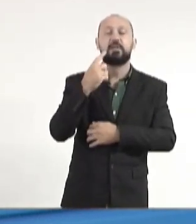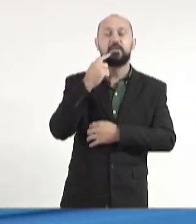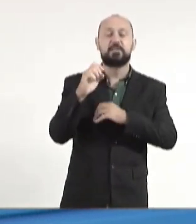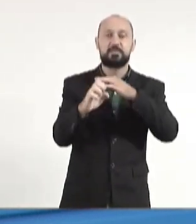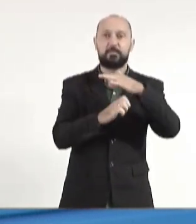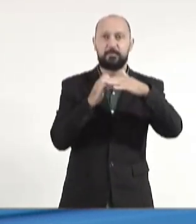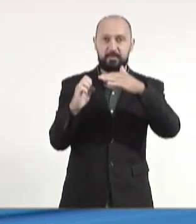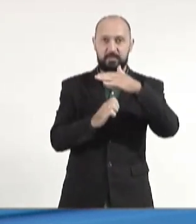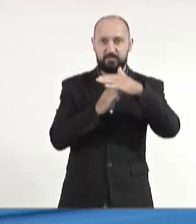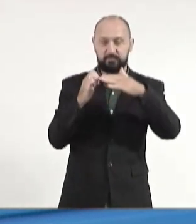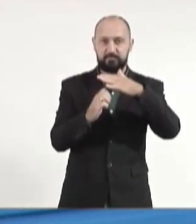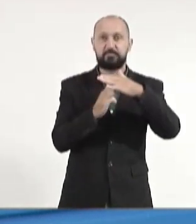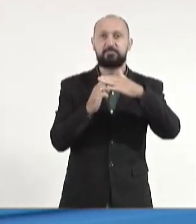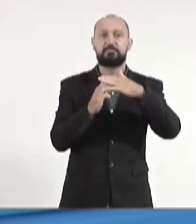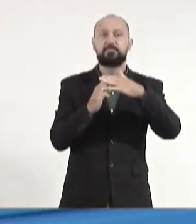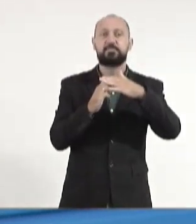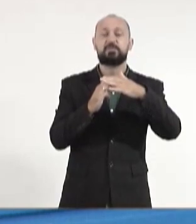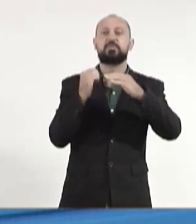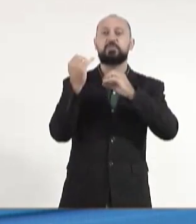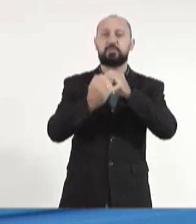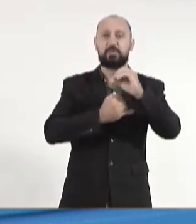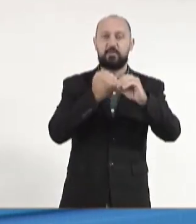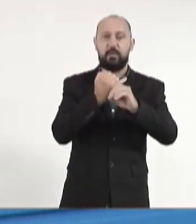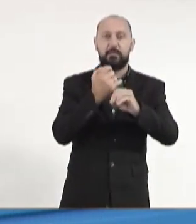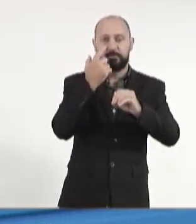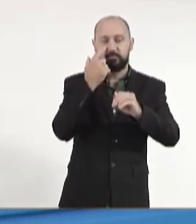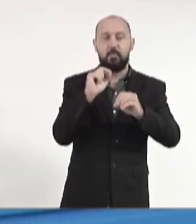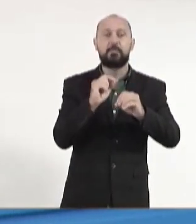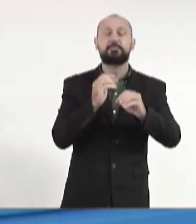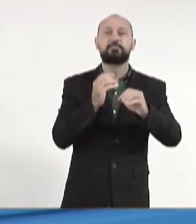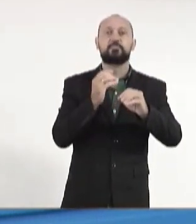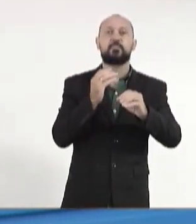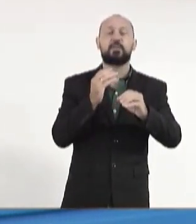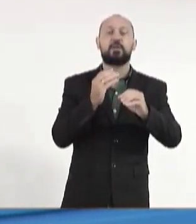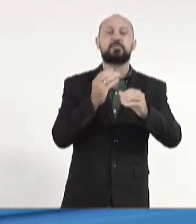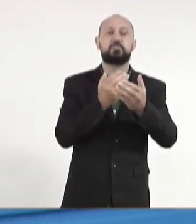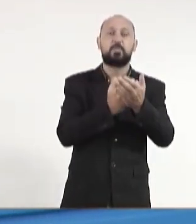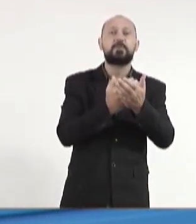sobre direitos do consumidor, inclusive na área das telecomunicações.